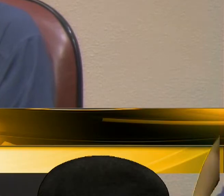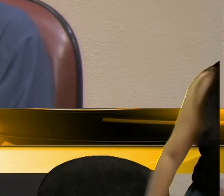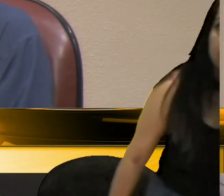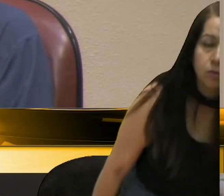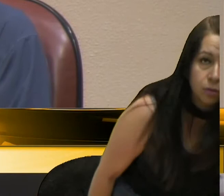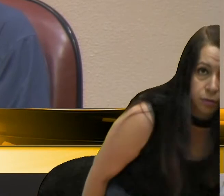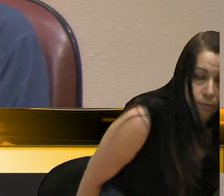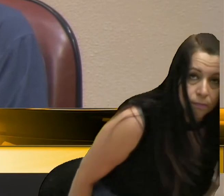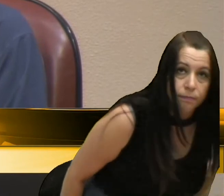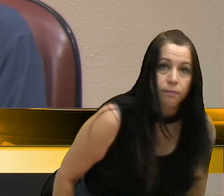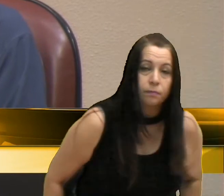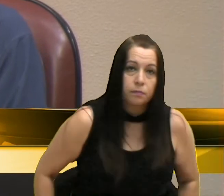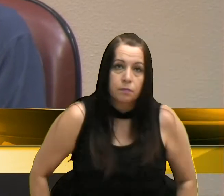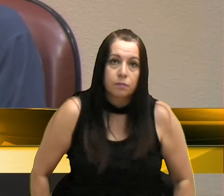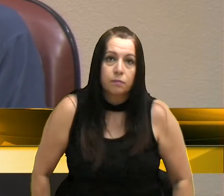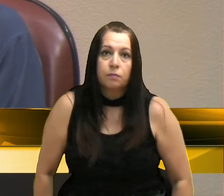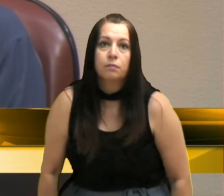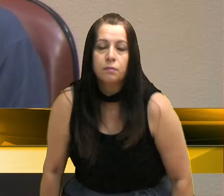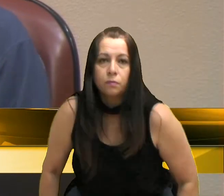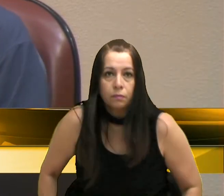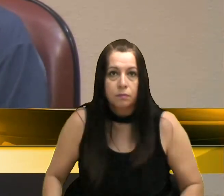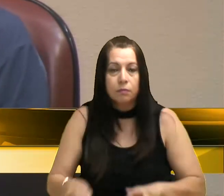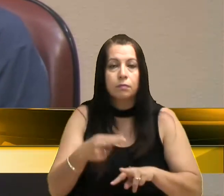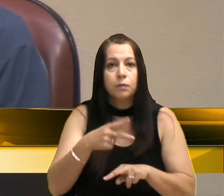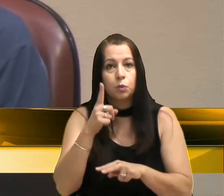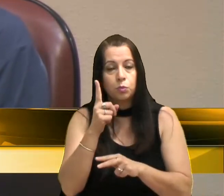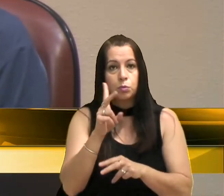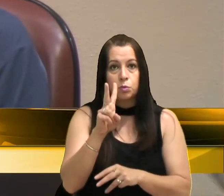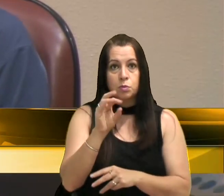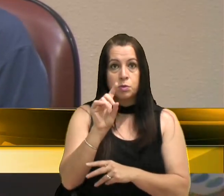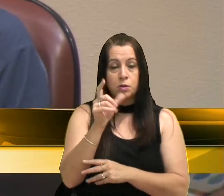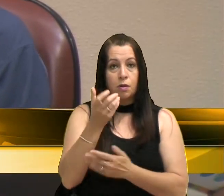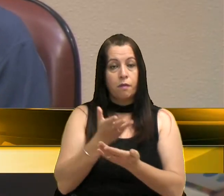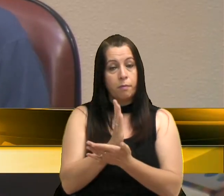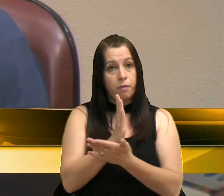e o requerimento 1/2019 foi aprovado por unanimidade.